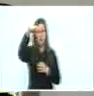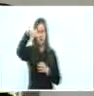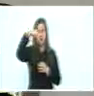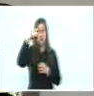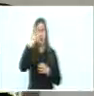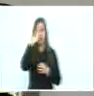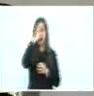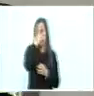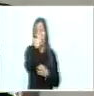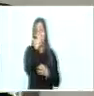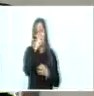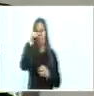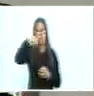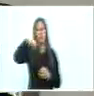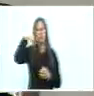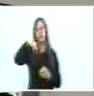O